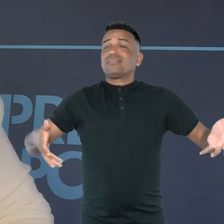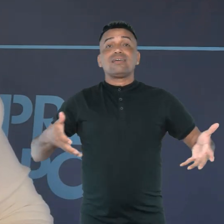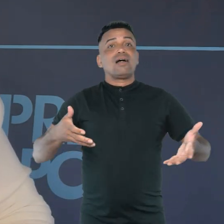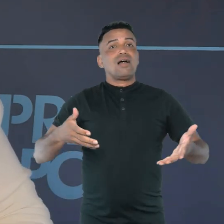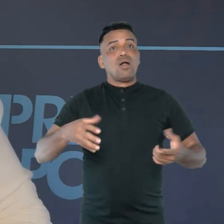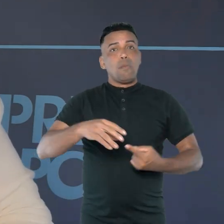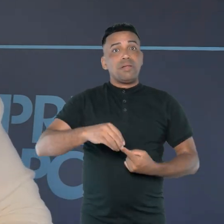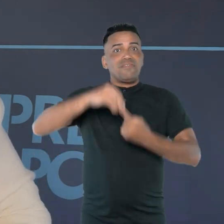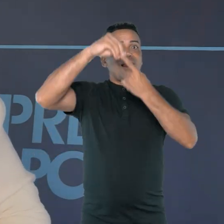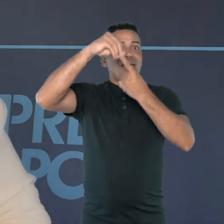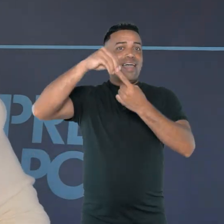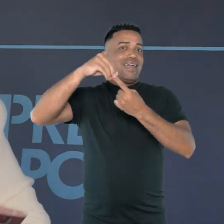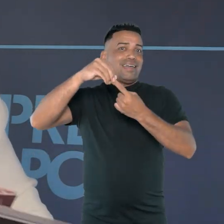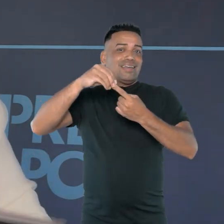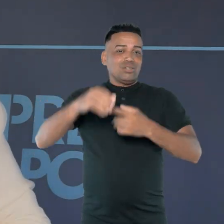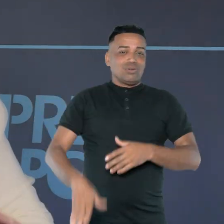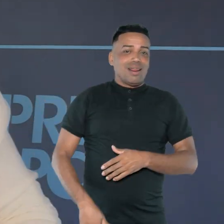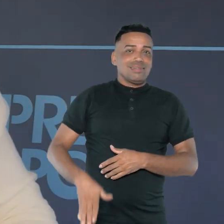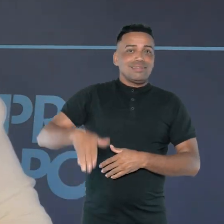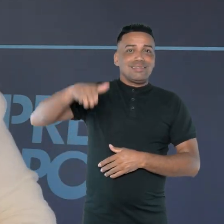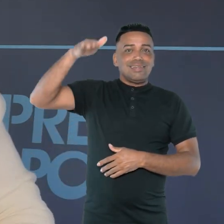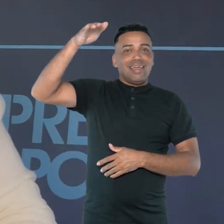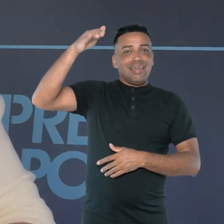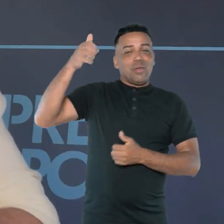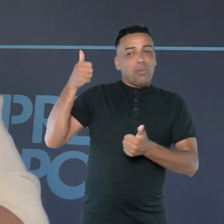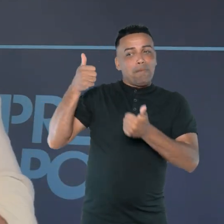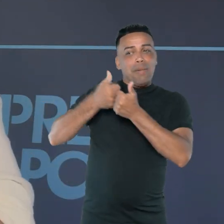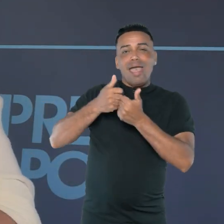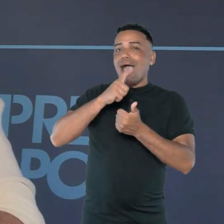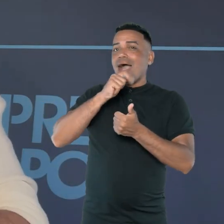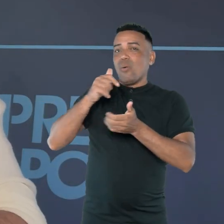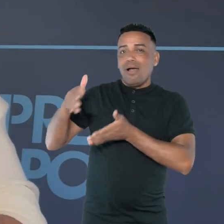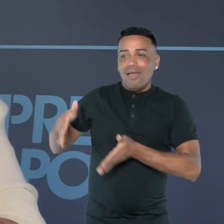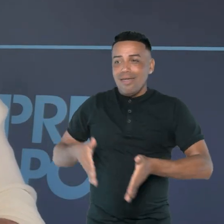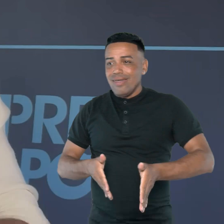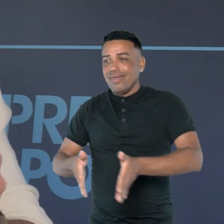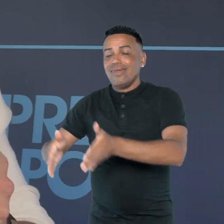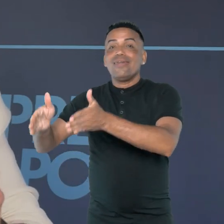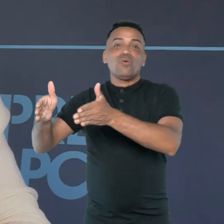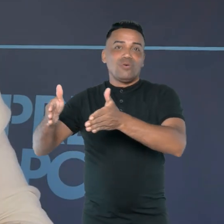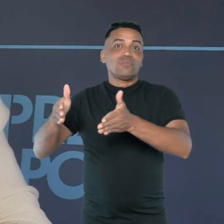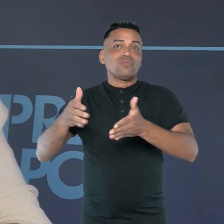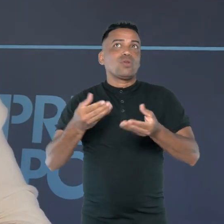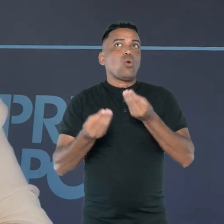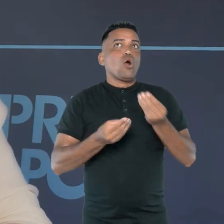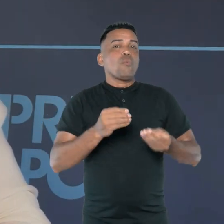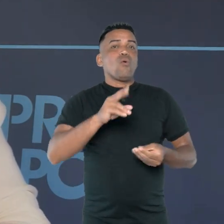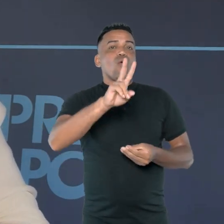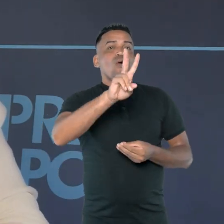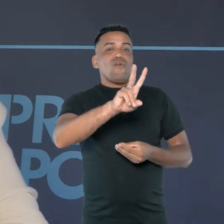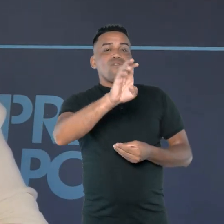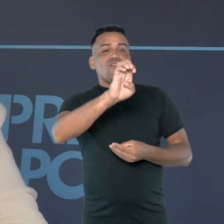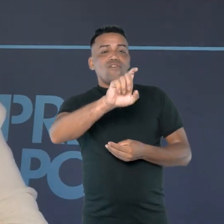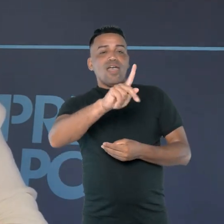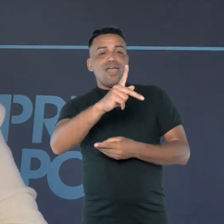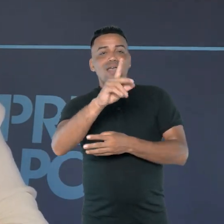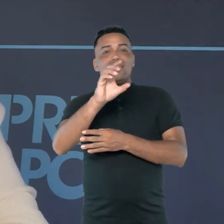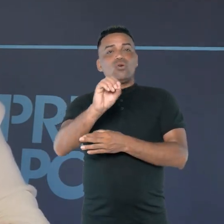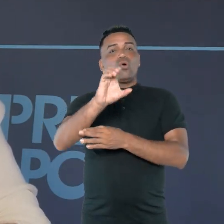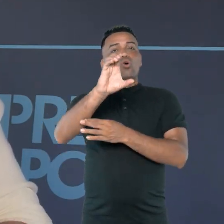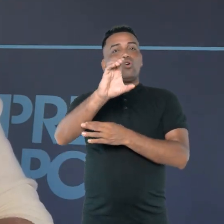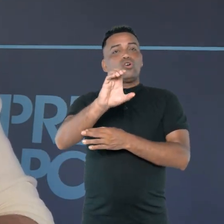às margens do São Francisco e como o velho Chico te tocou nesses seus 2 livros.